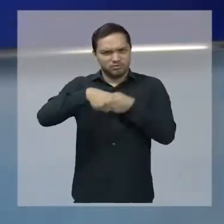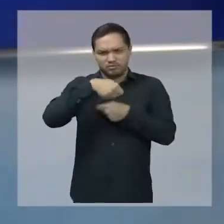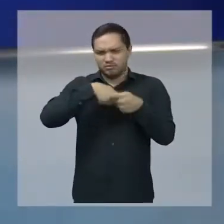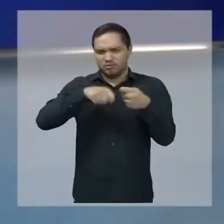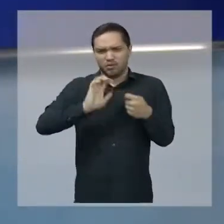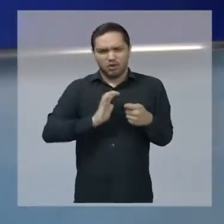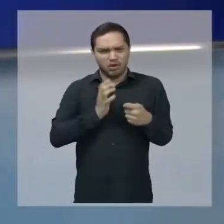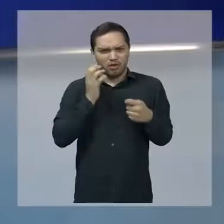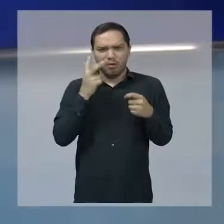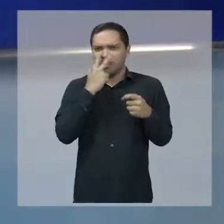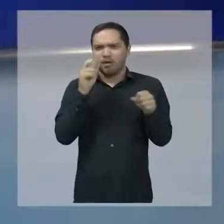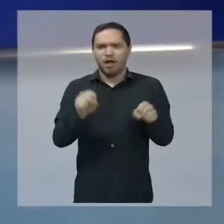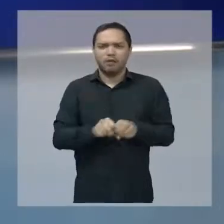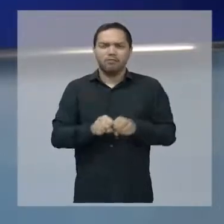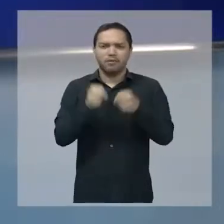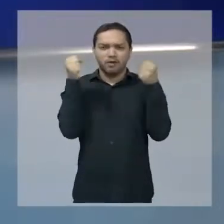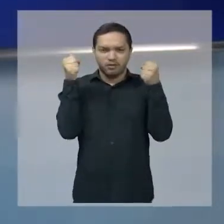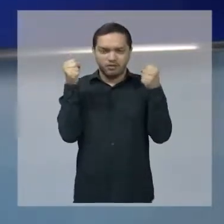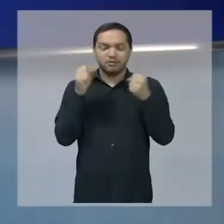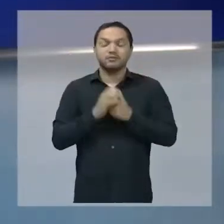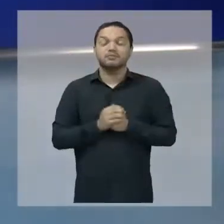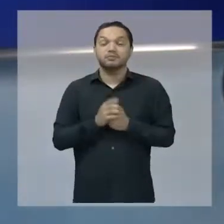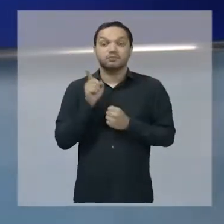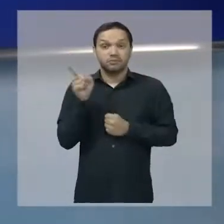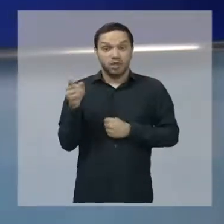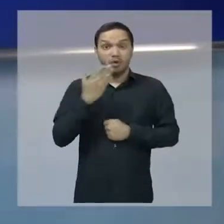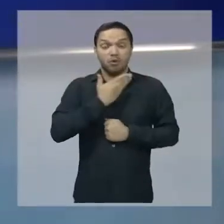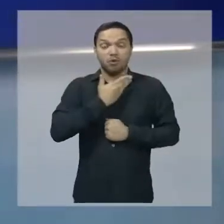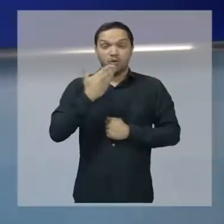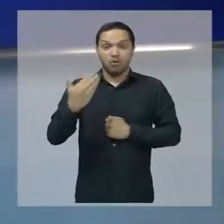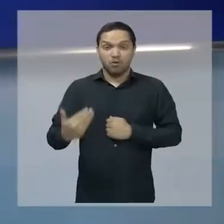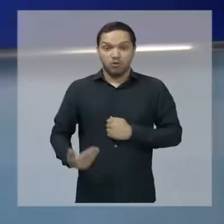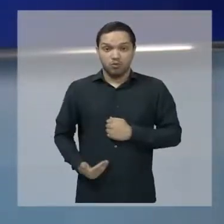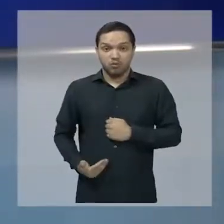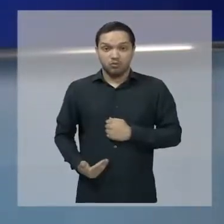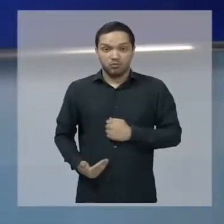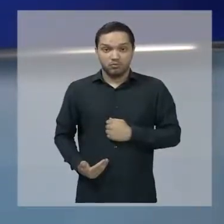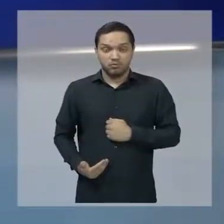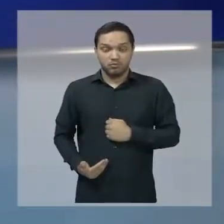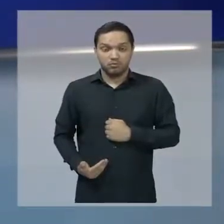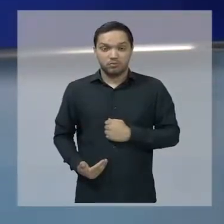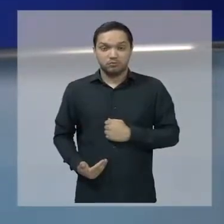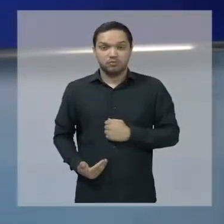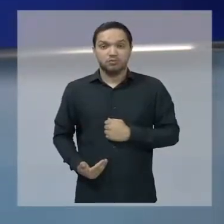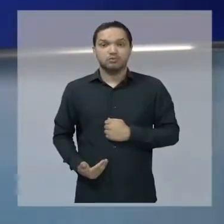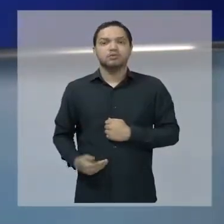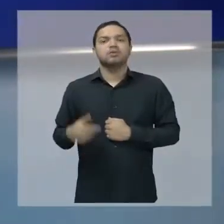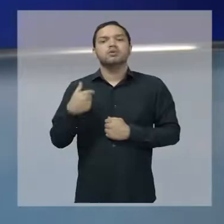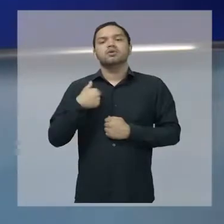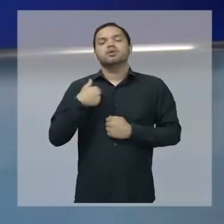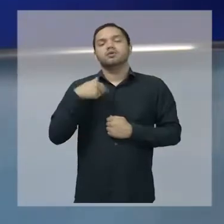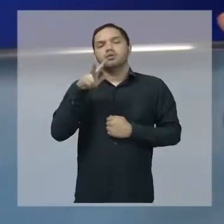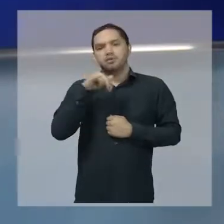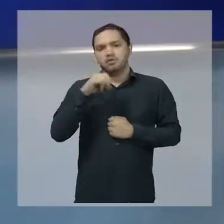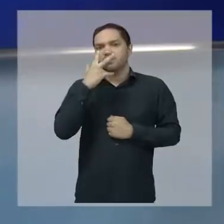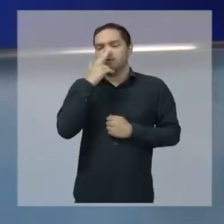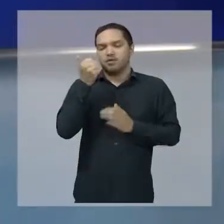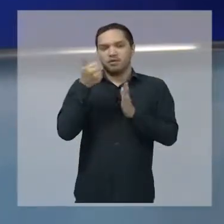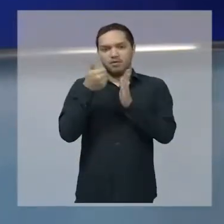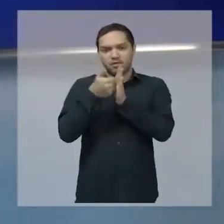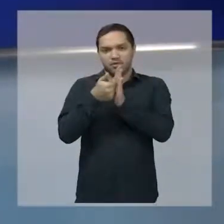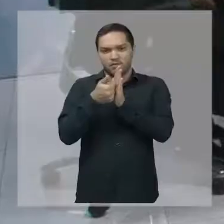situação pré-falimentar. O governo, inclusive, Macri, aí na iminência de uma